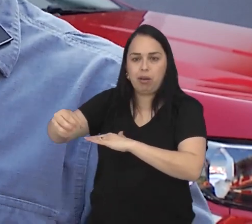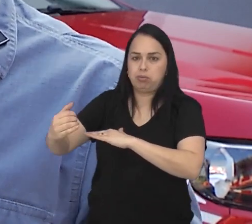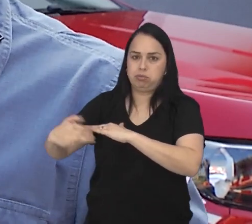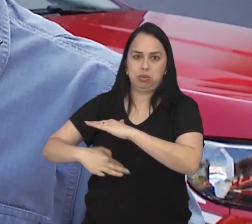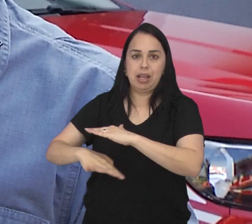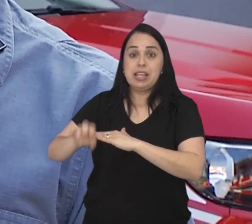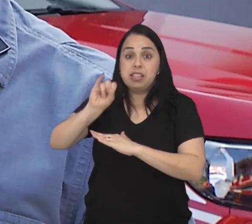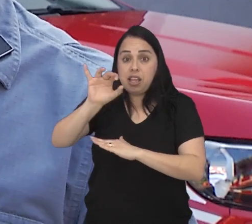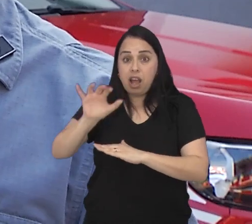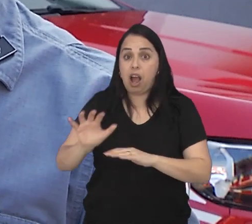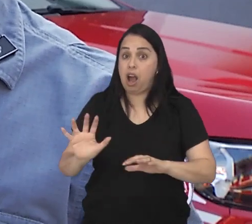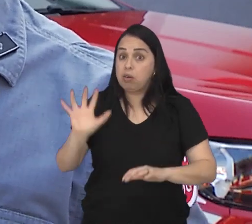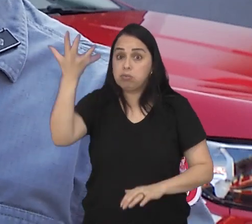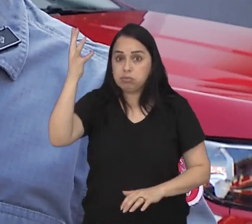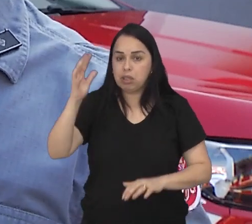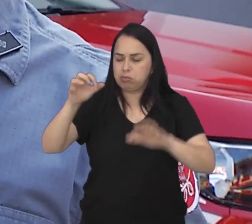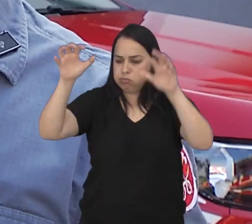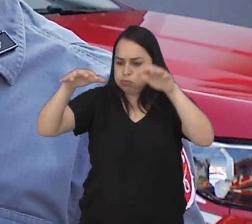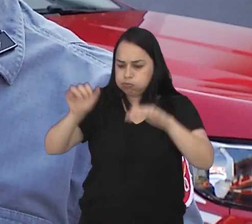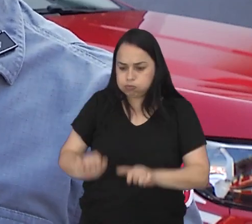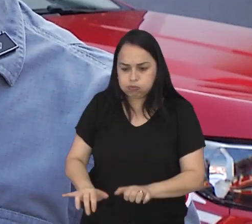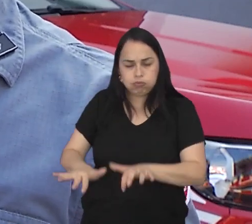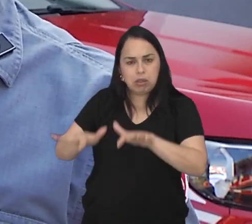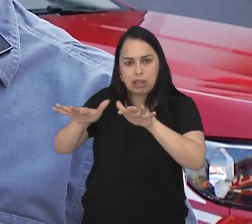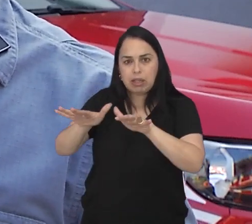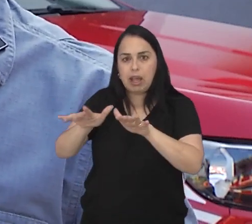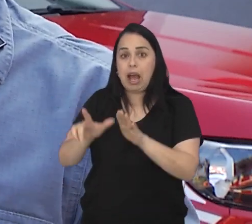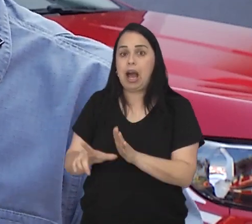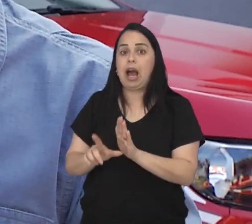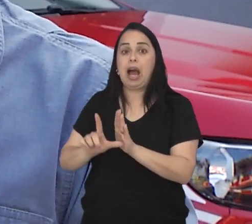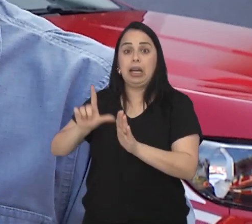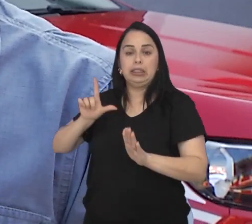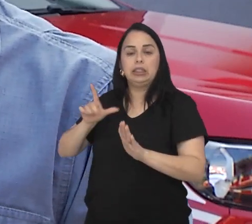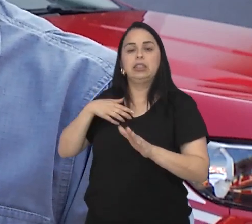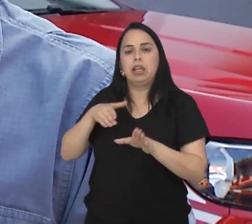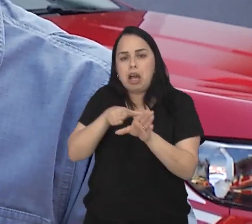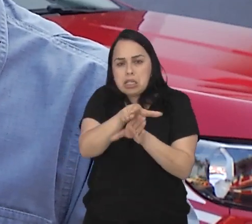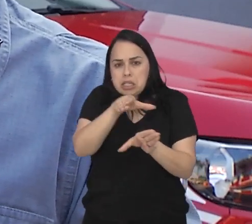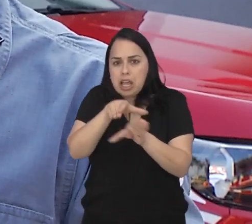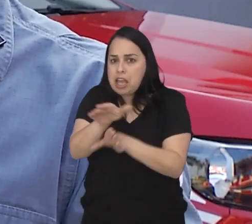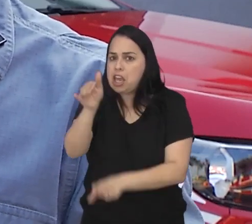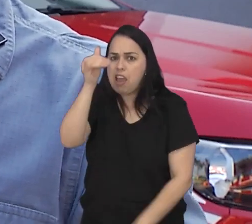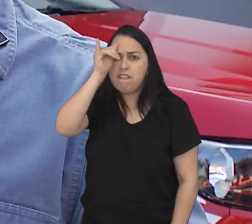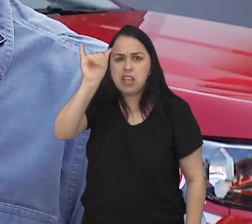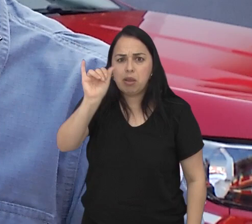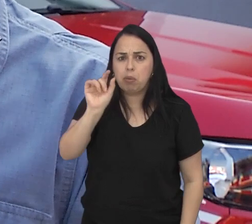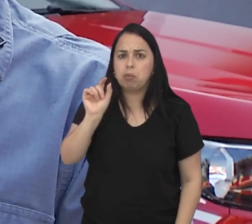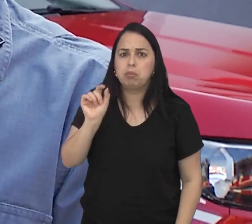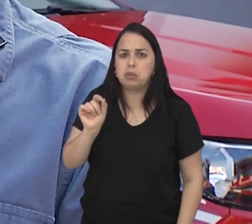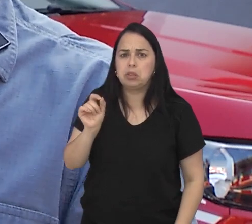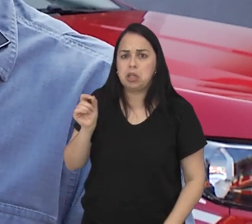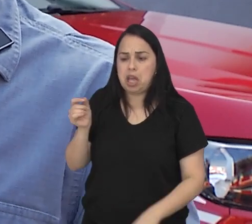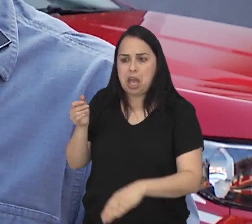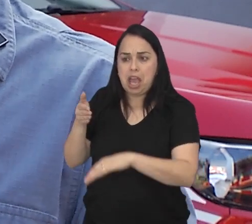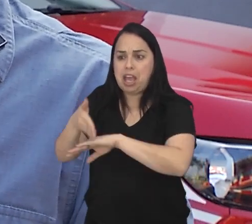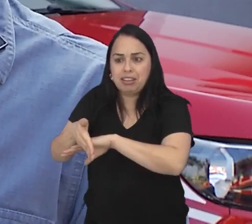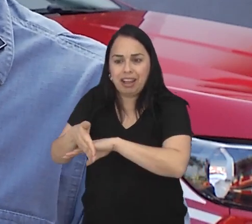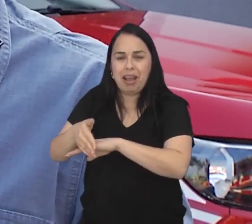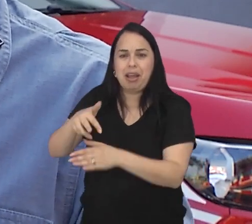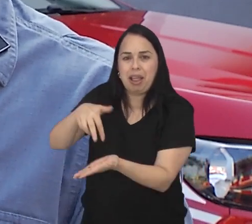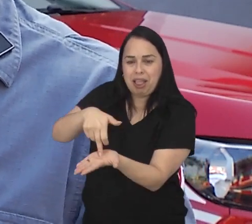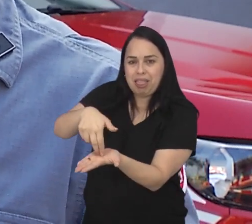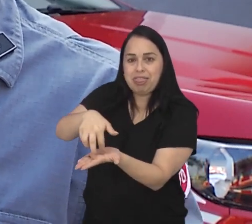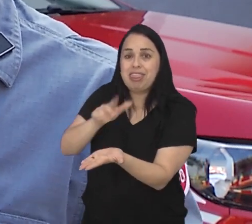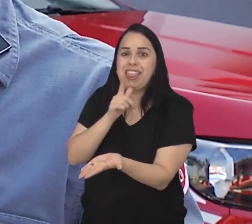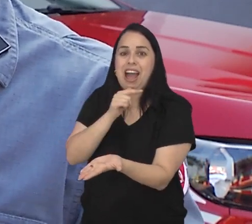caso ocorra mesmo a enchente, a gente sempre passa a instrução para a população de evitar ao máximo de que entre na água,